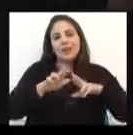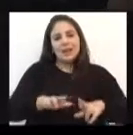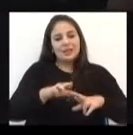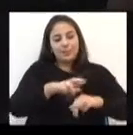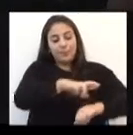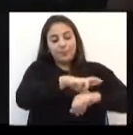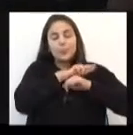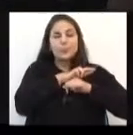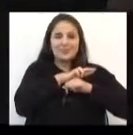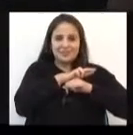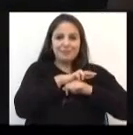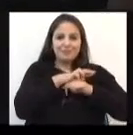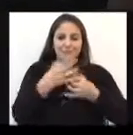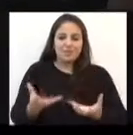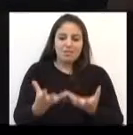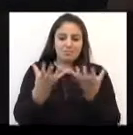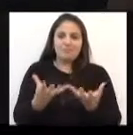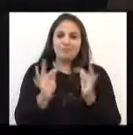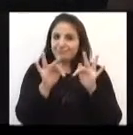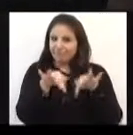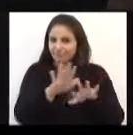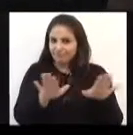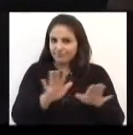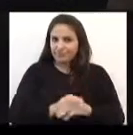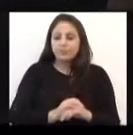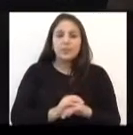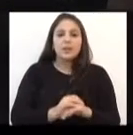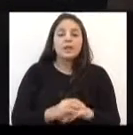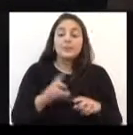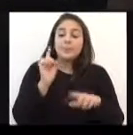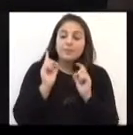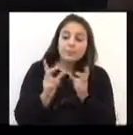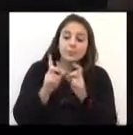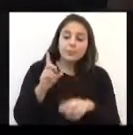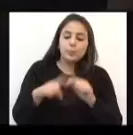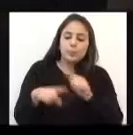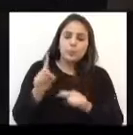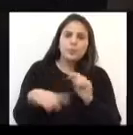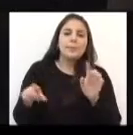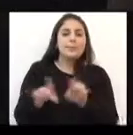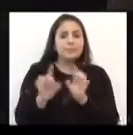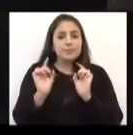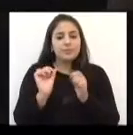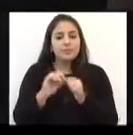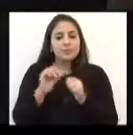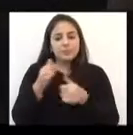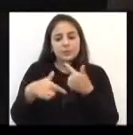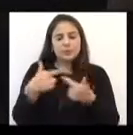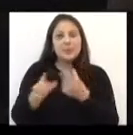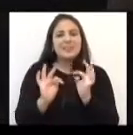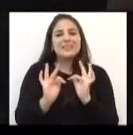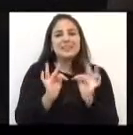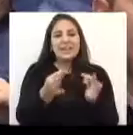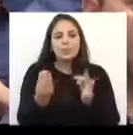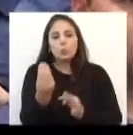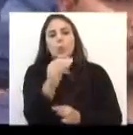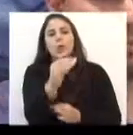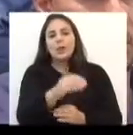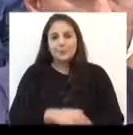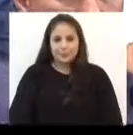contra incêndio. Além da comercialização dos produtos, nós fizemos os serviços técnicos de